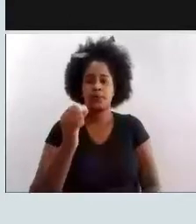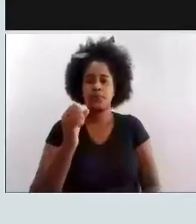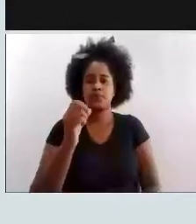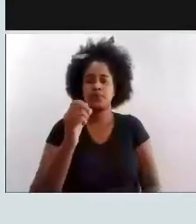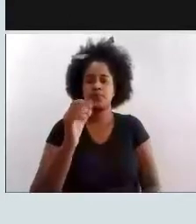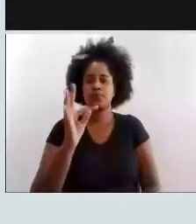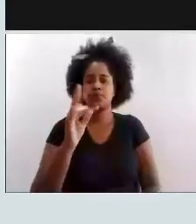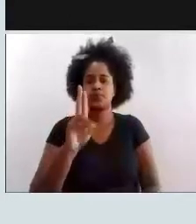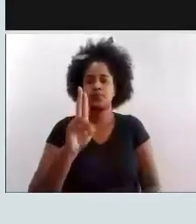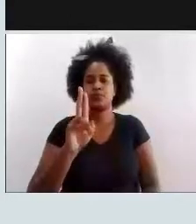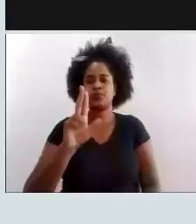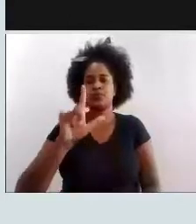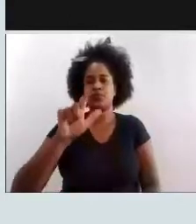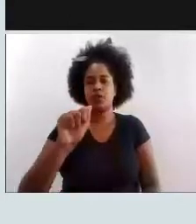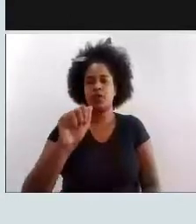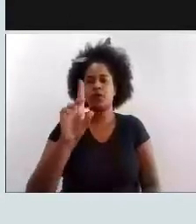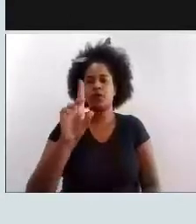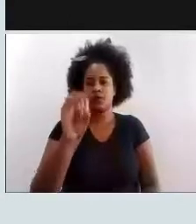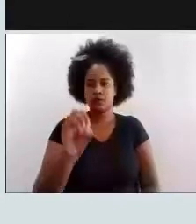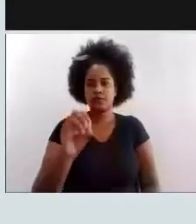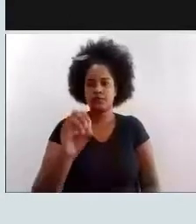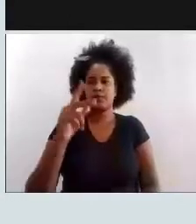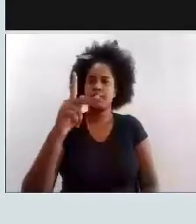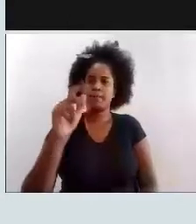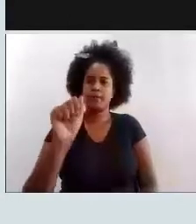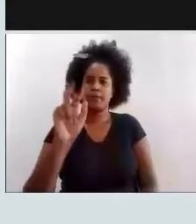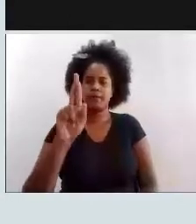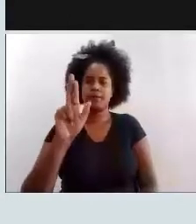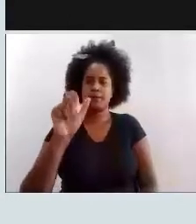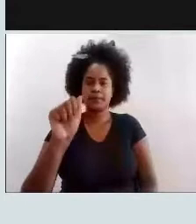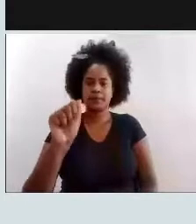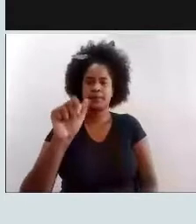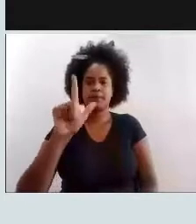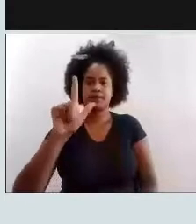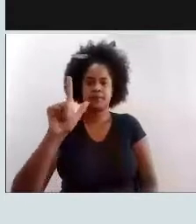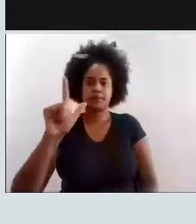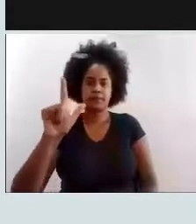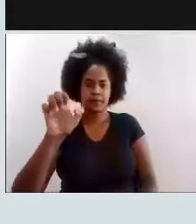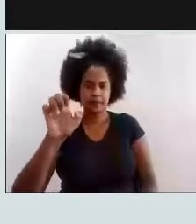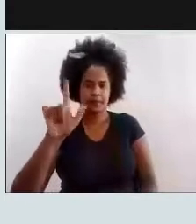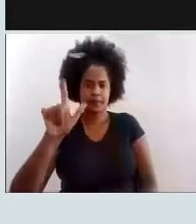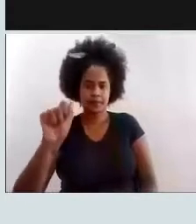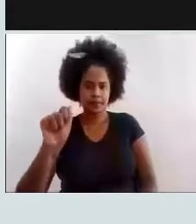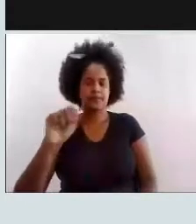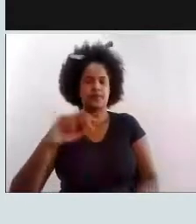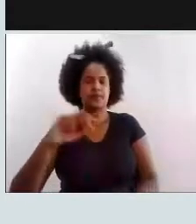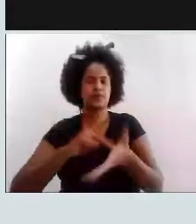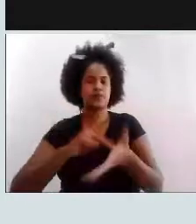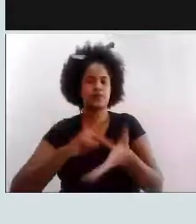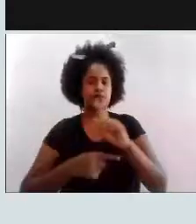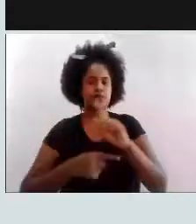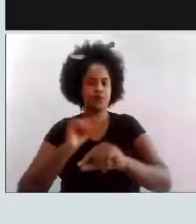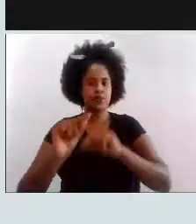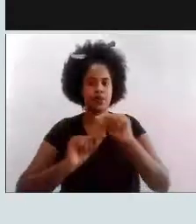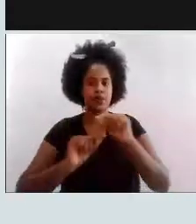conceito de paralelas elas não têm nada em comum, né?